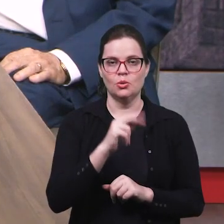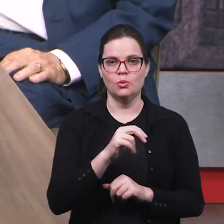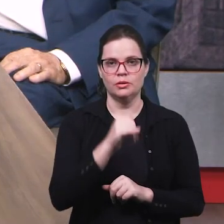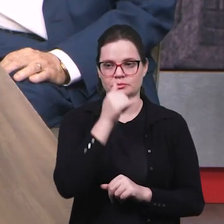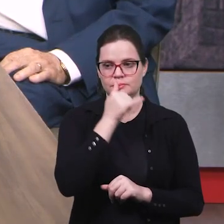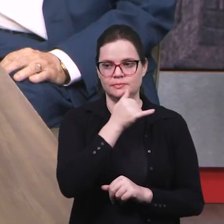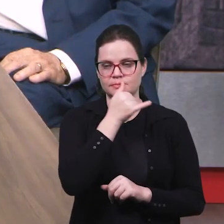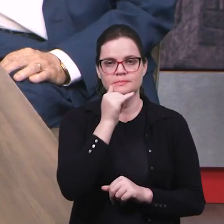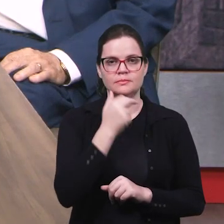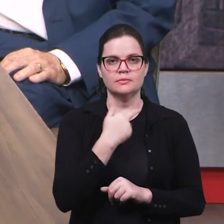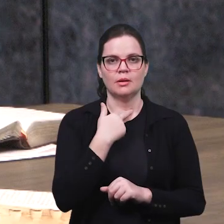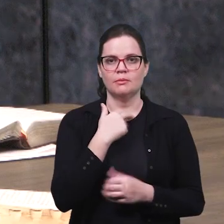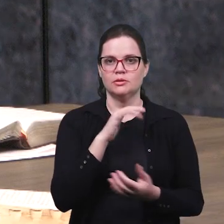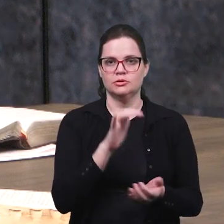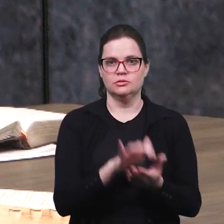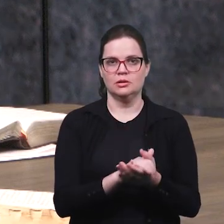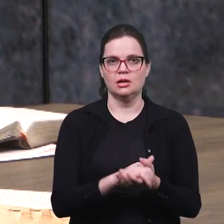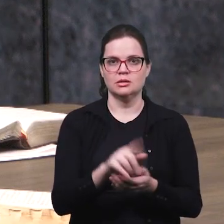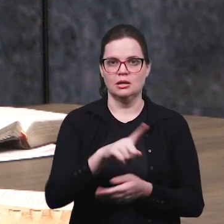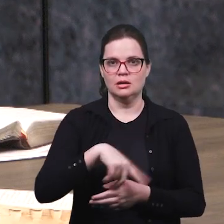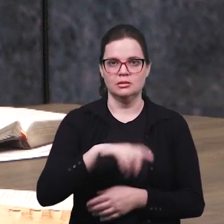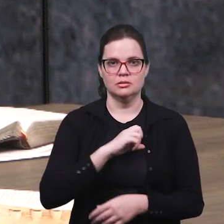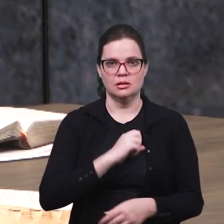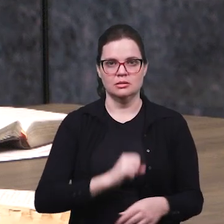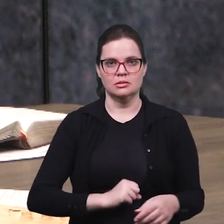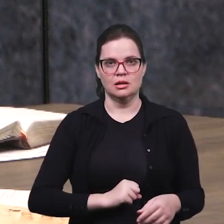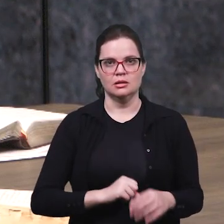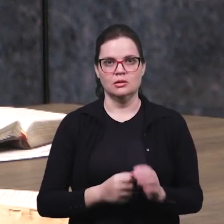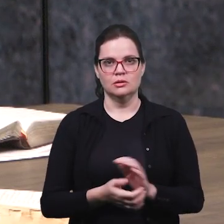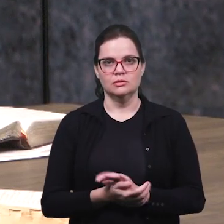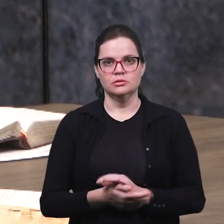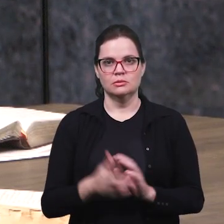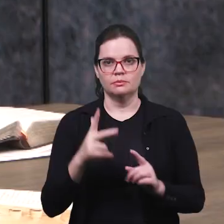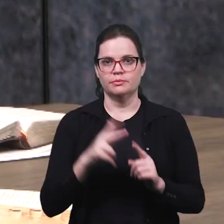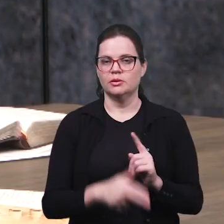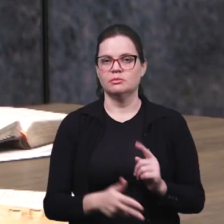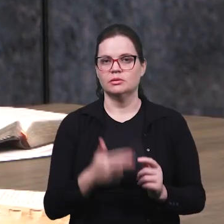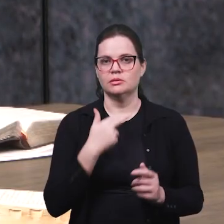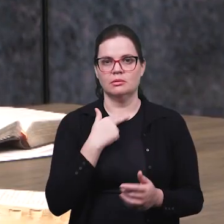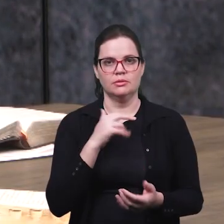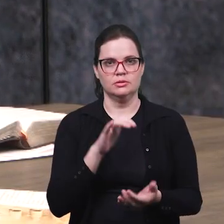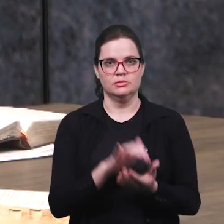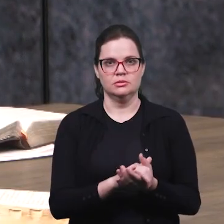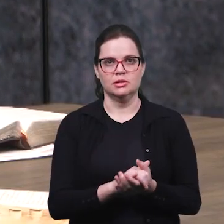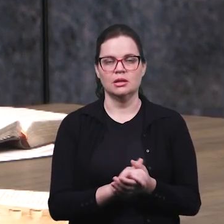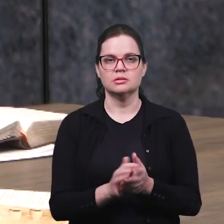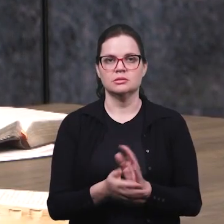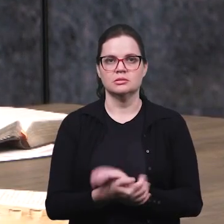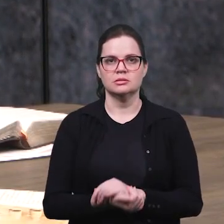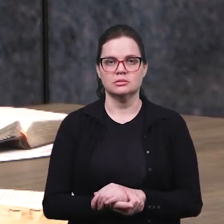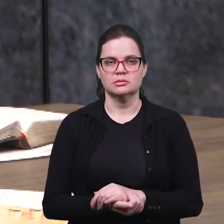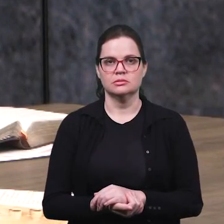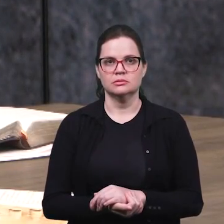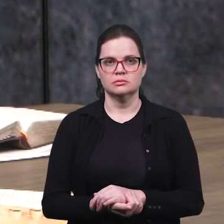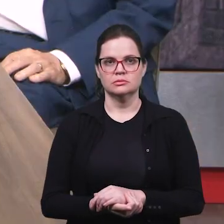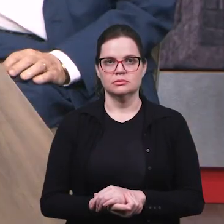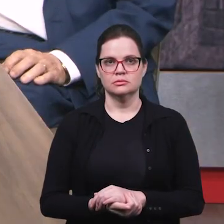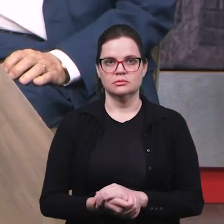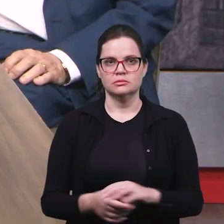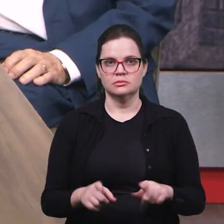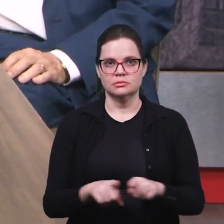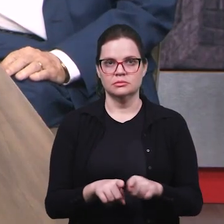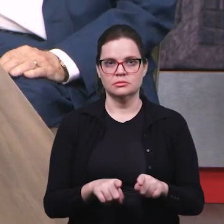a interdição aos membros da igreja, os sacerdotes da igreja, de terem casamento, né? Isso tem, de fato, toda tiveram uma até questão